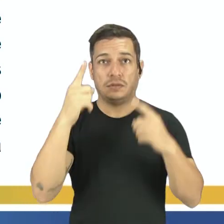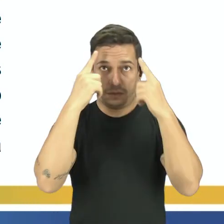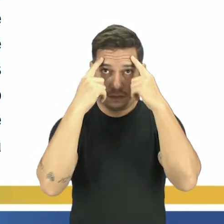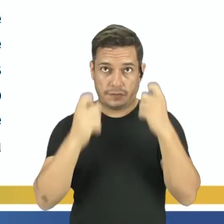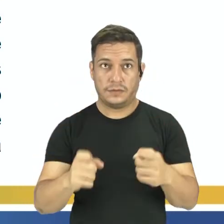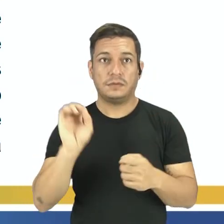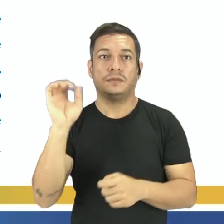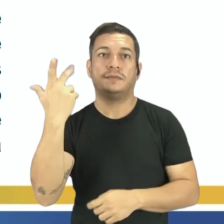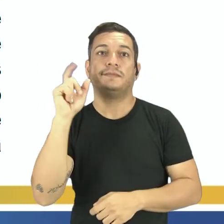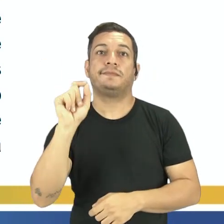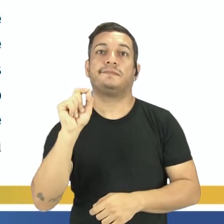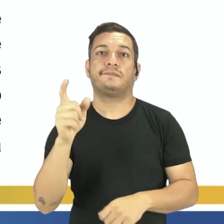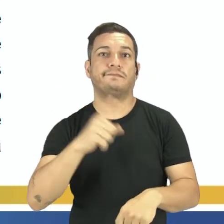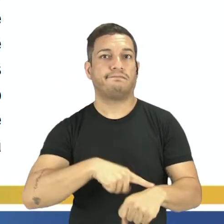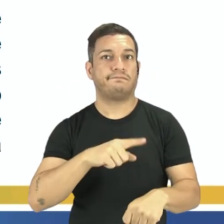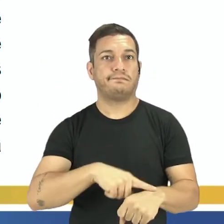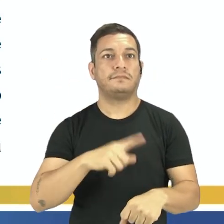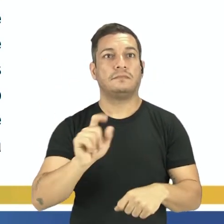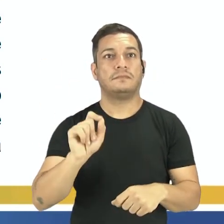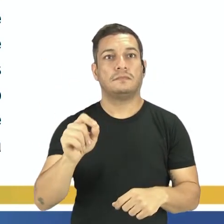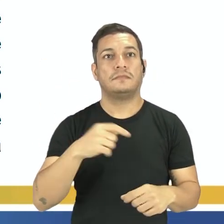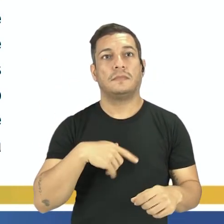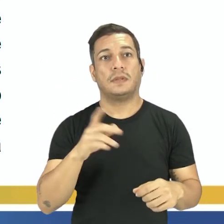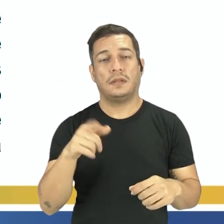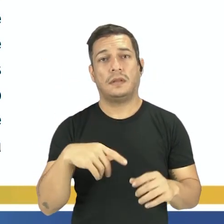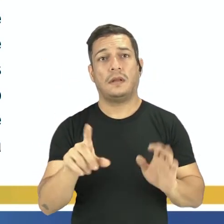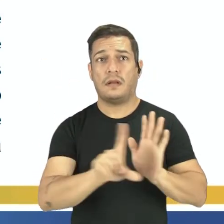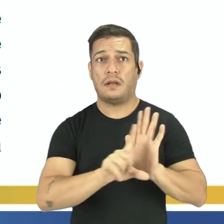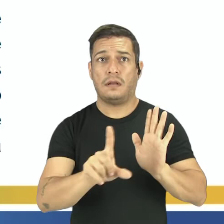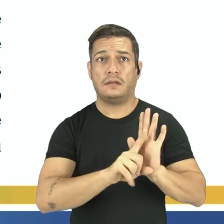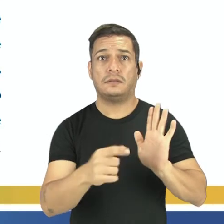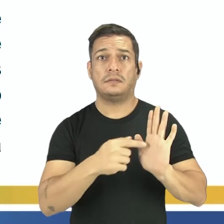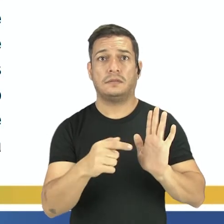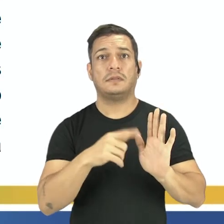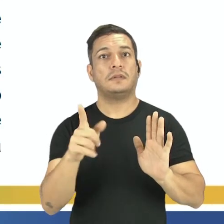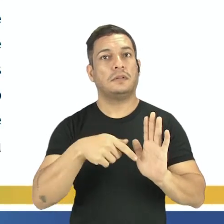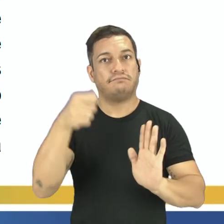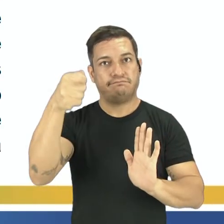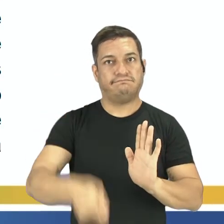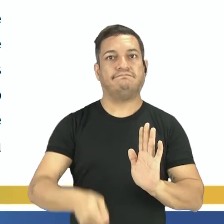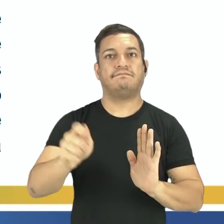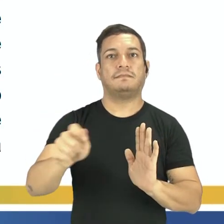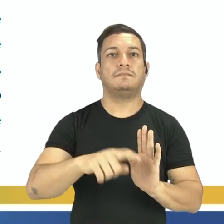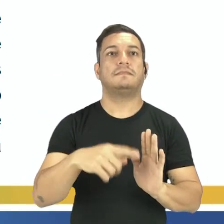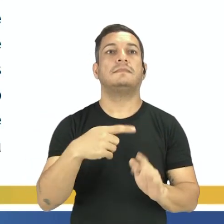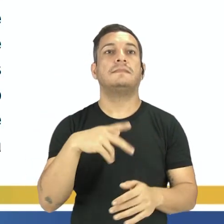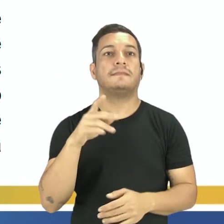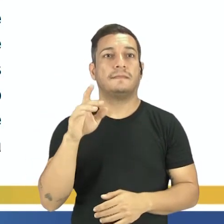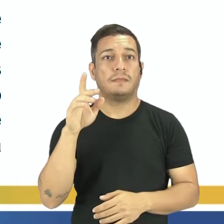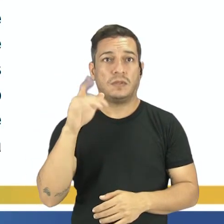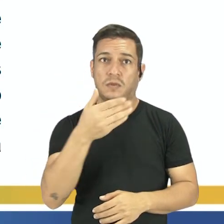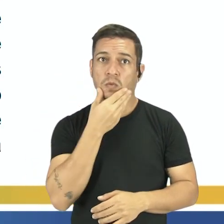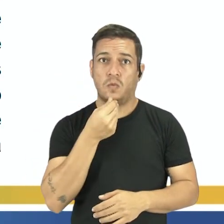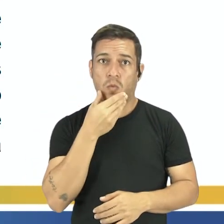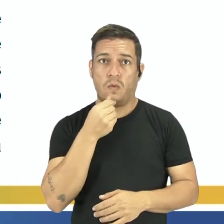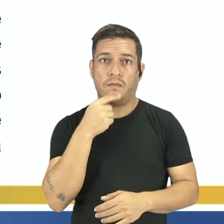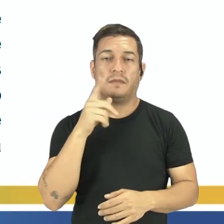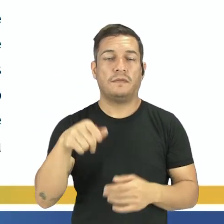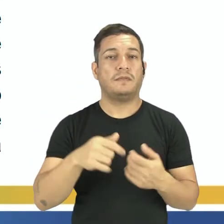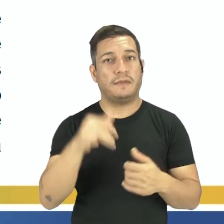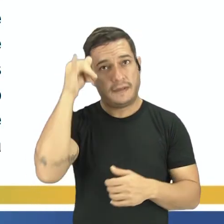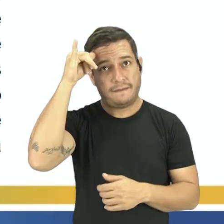violência ocorrerá no momento em que os dispositivos legais citados passarem a ser realmente eficazes e o machismo